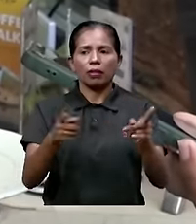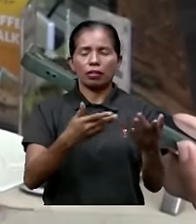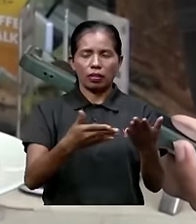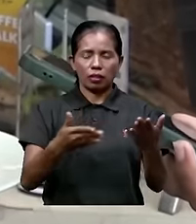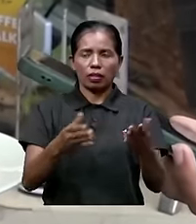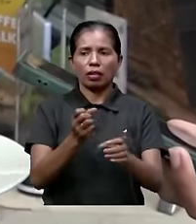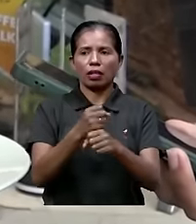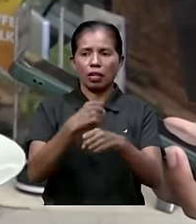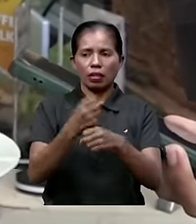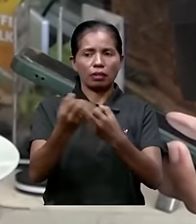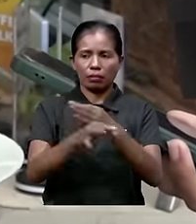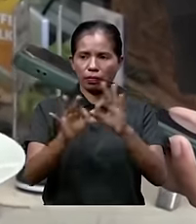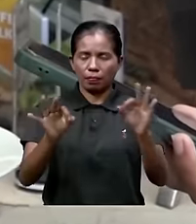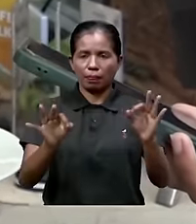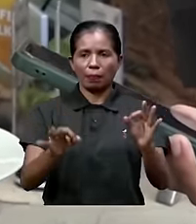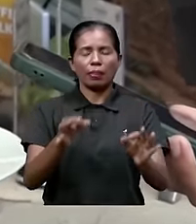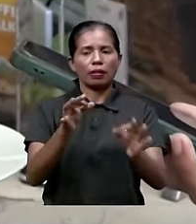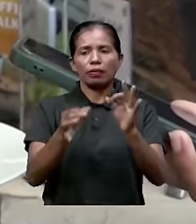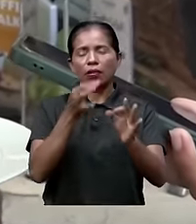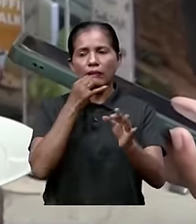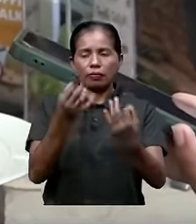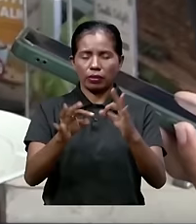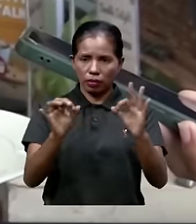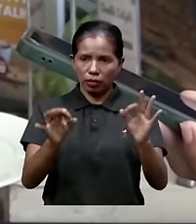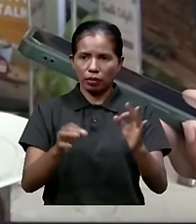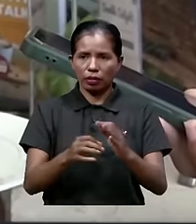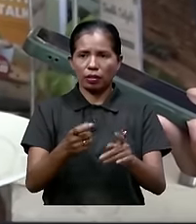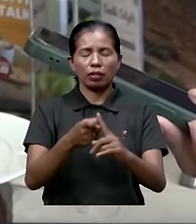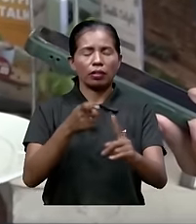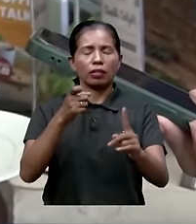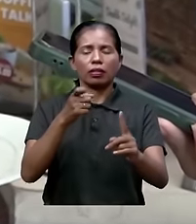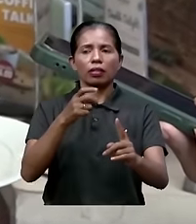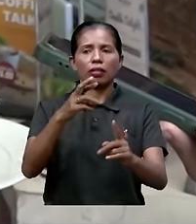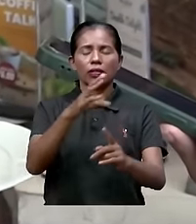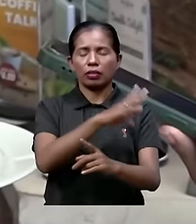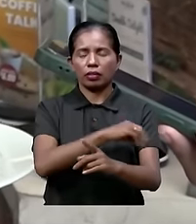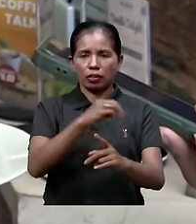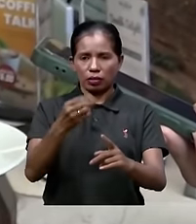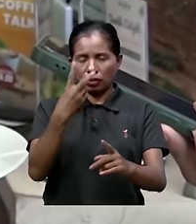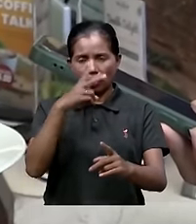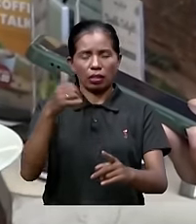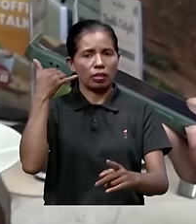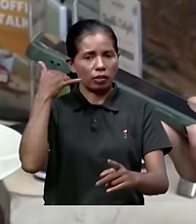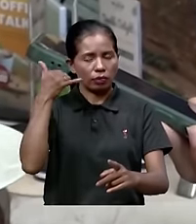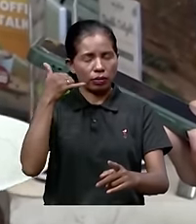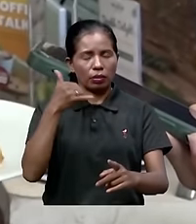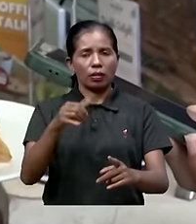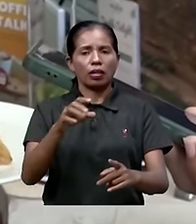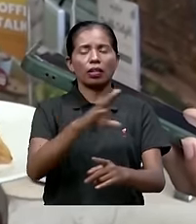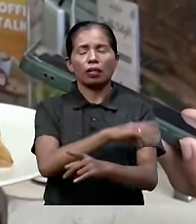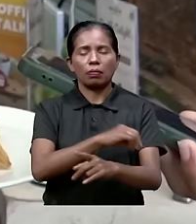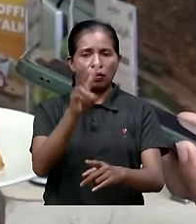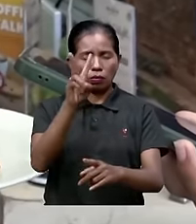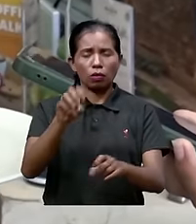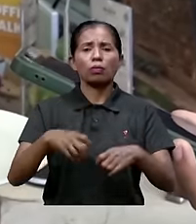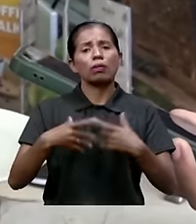maka consumo tiona. Se consumo ona, então parte regulação comercial tem que contacto com parte ruane para oinsa